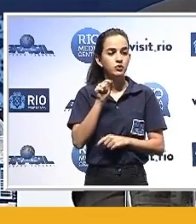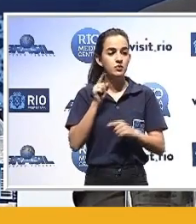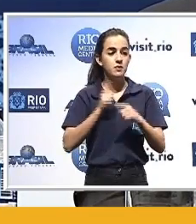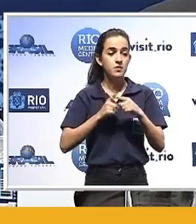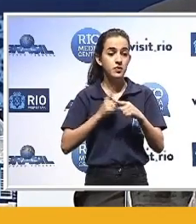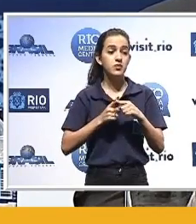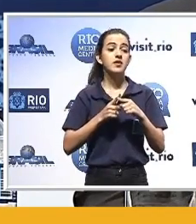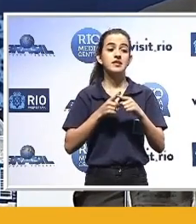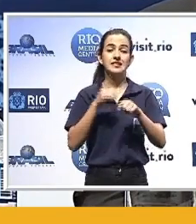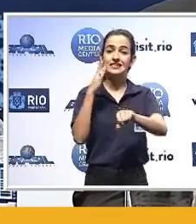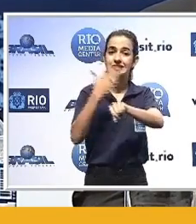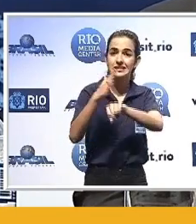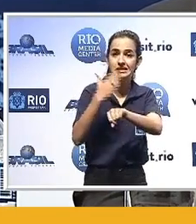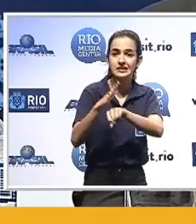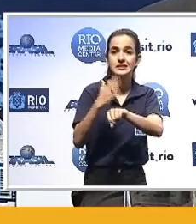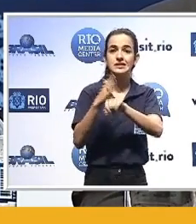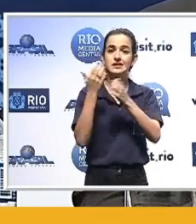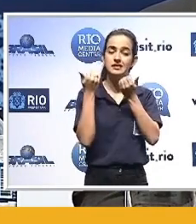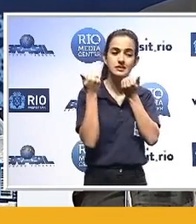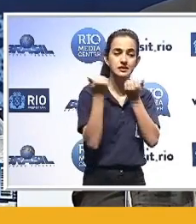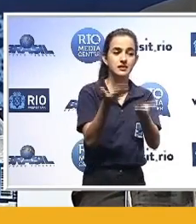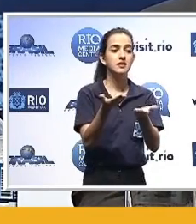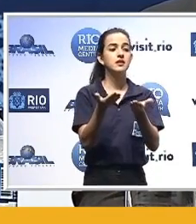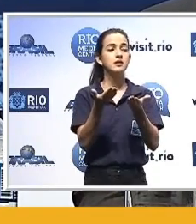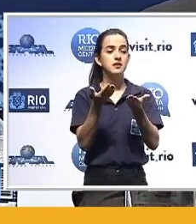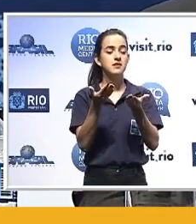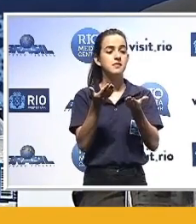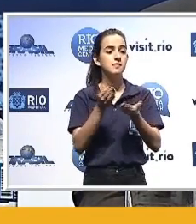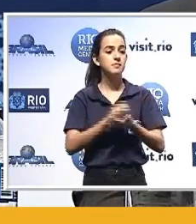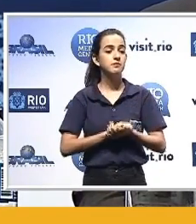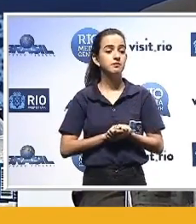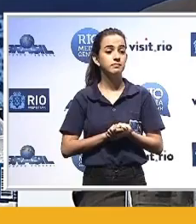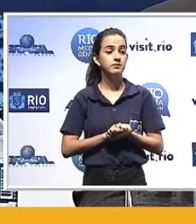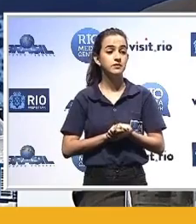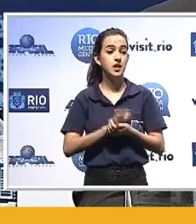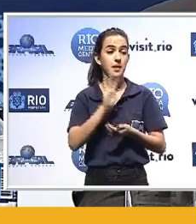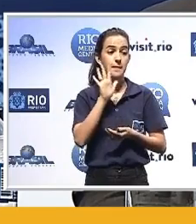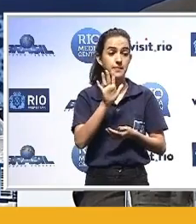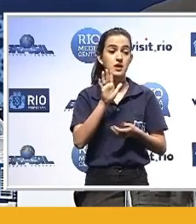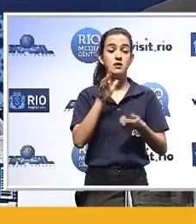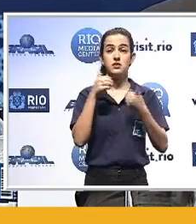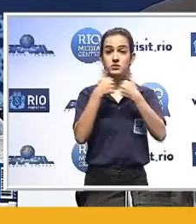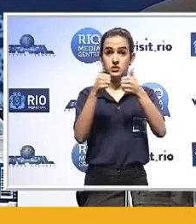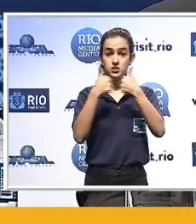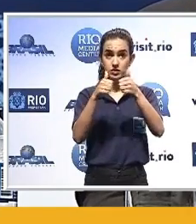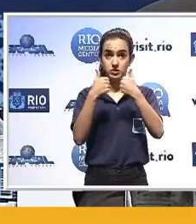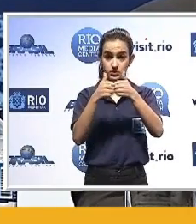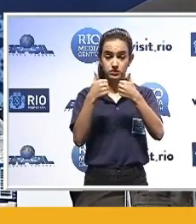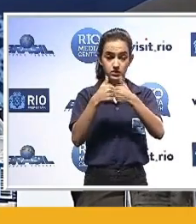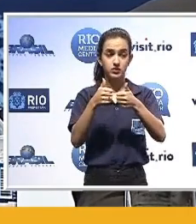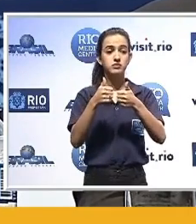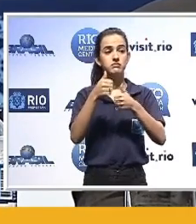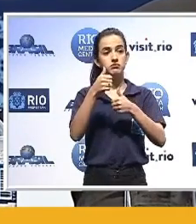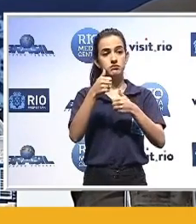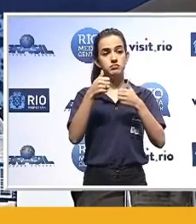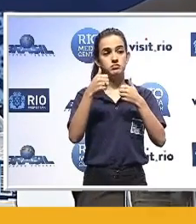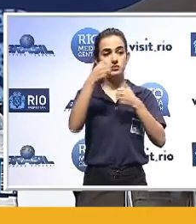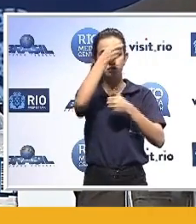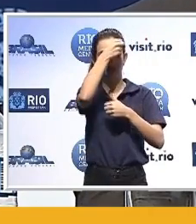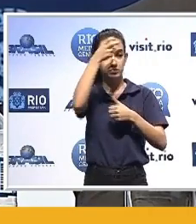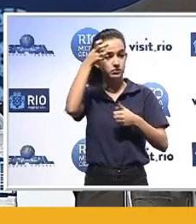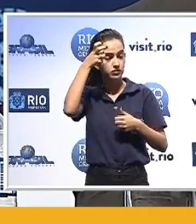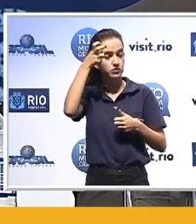a treinamento, sim, mas com relação ao transporte urbano, os